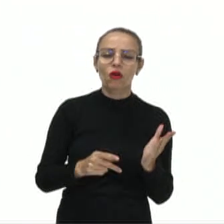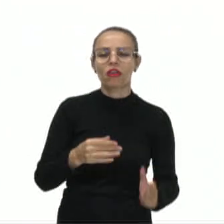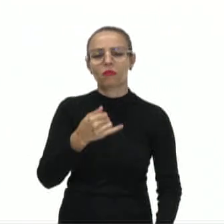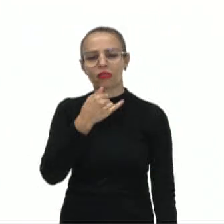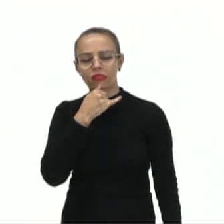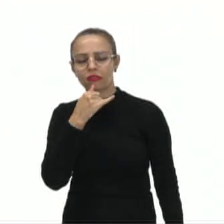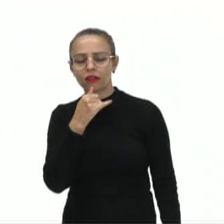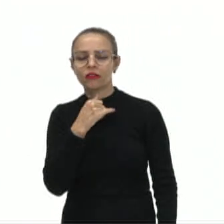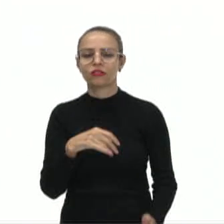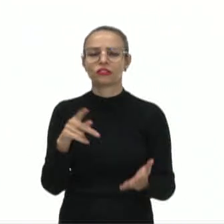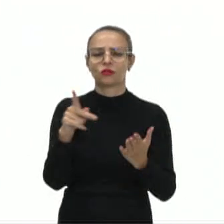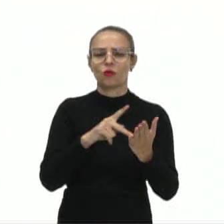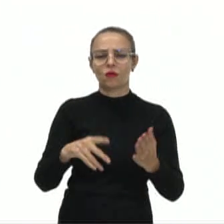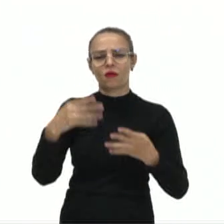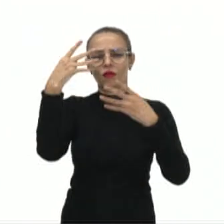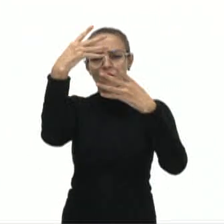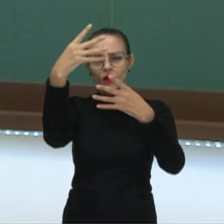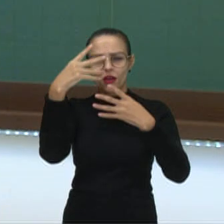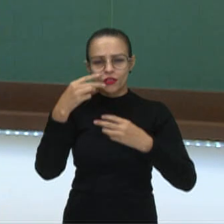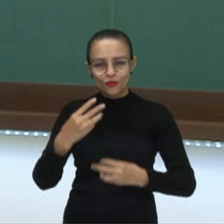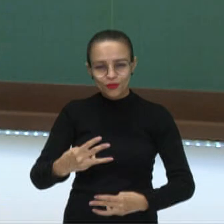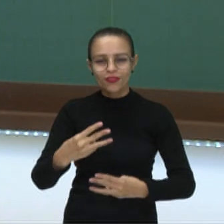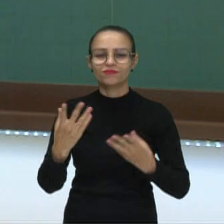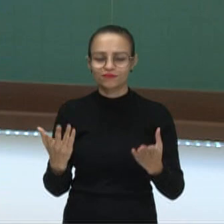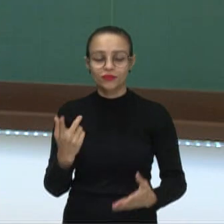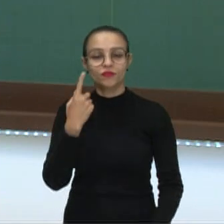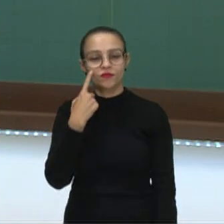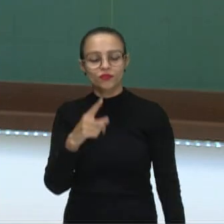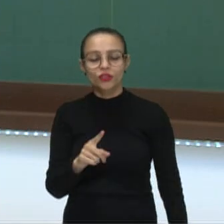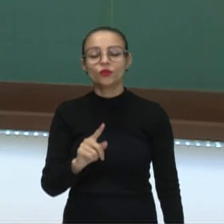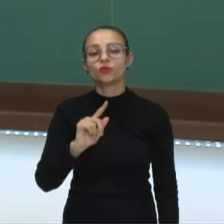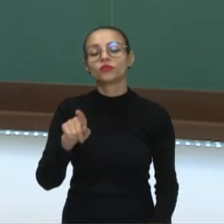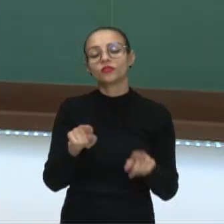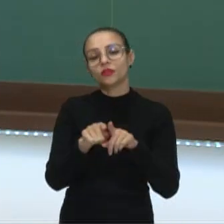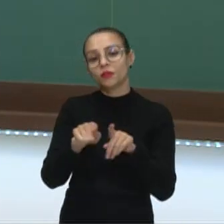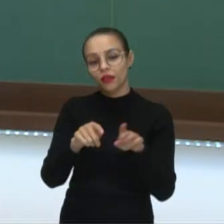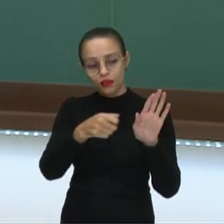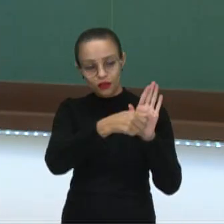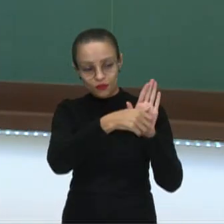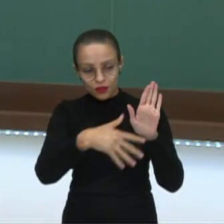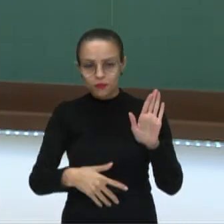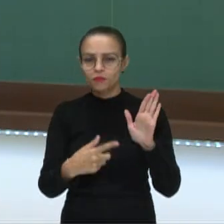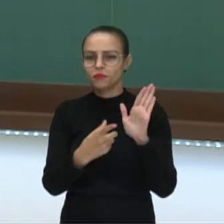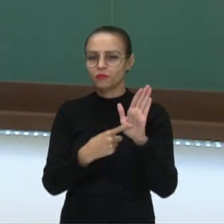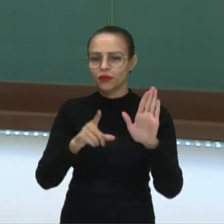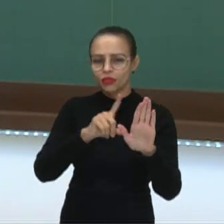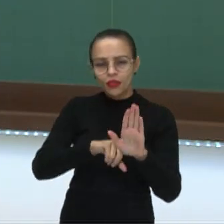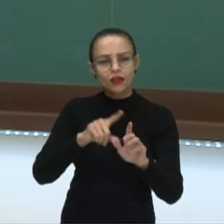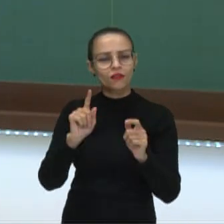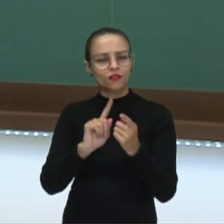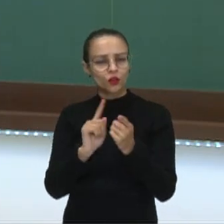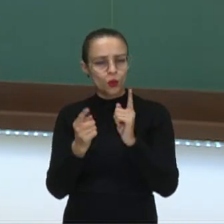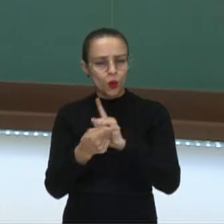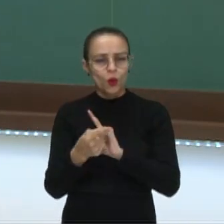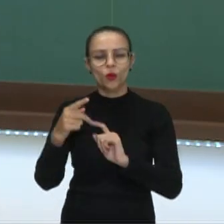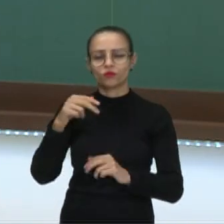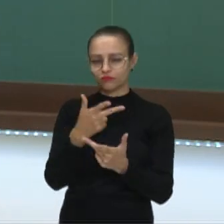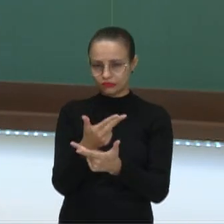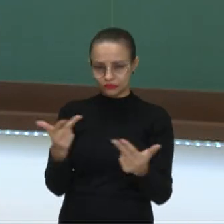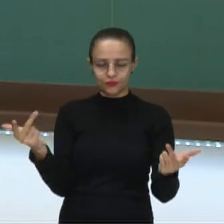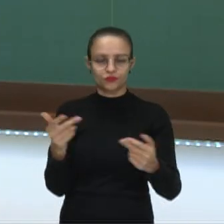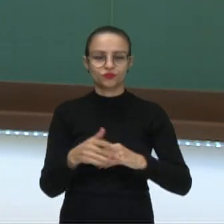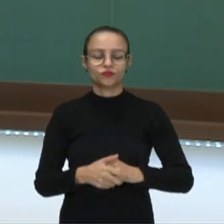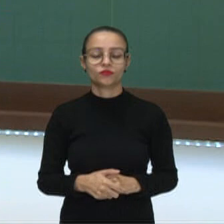épigla, madrigal, epitalame. Identificamos figuras de linguagem, metáfora, antítese, paradoxo, dentre